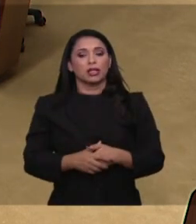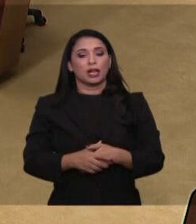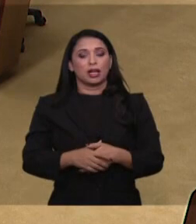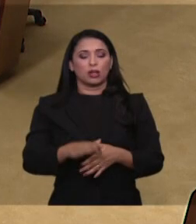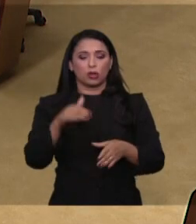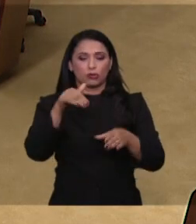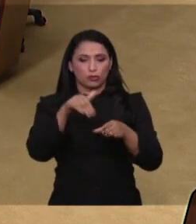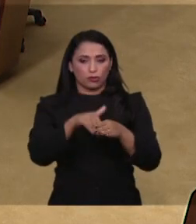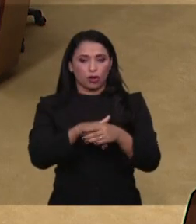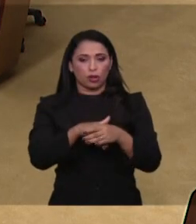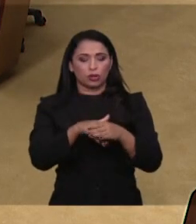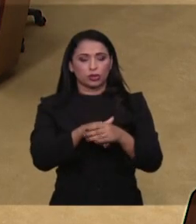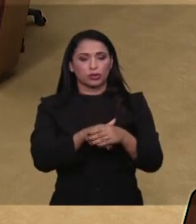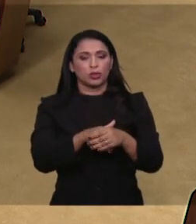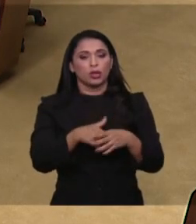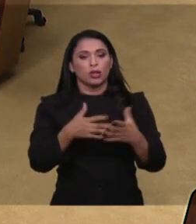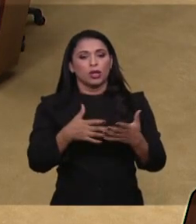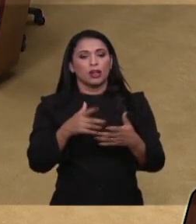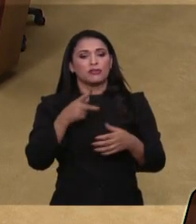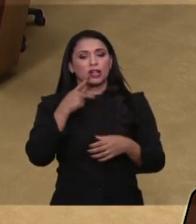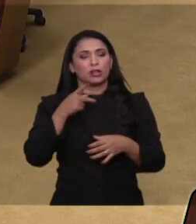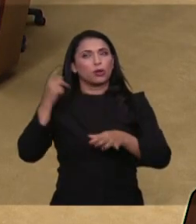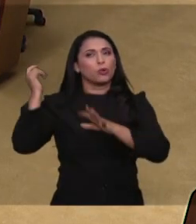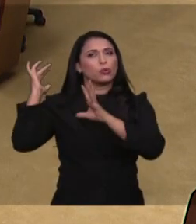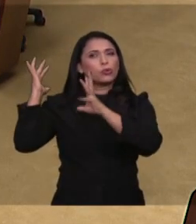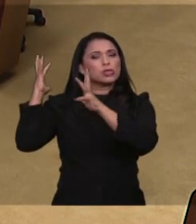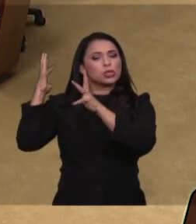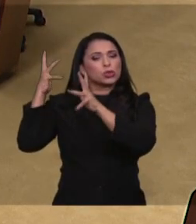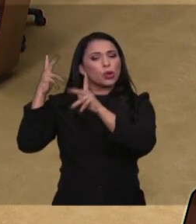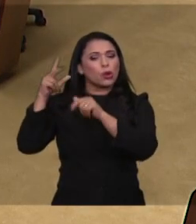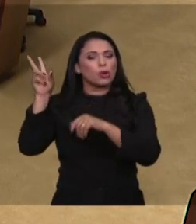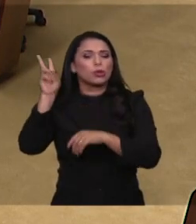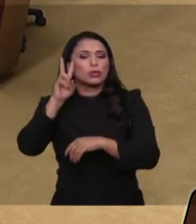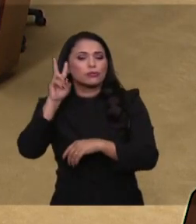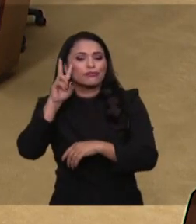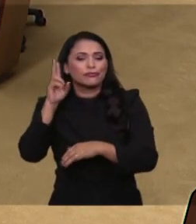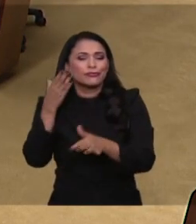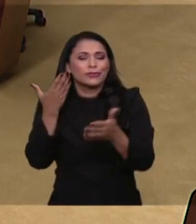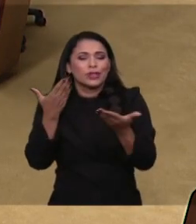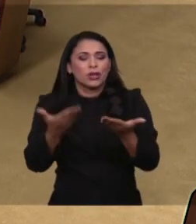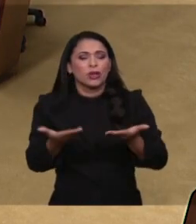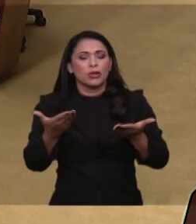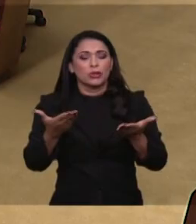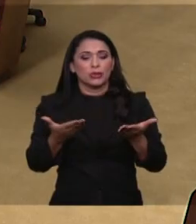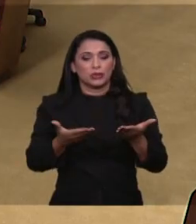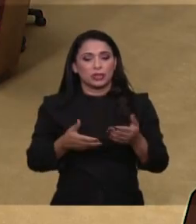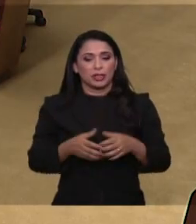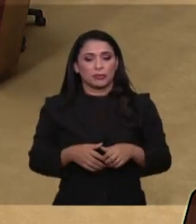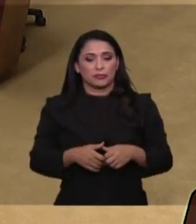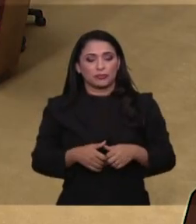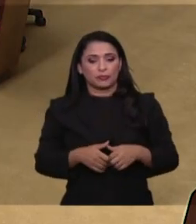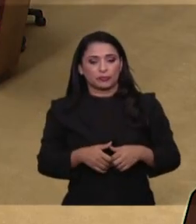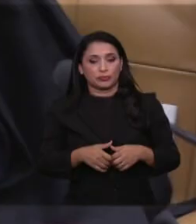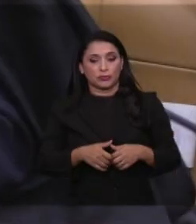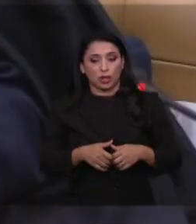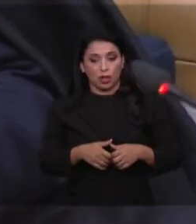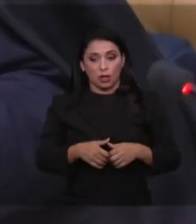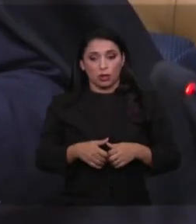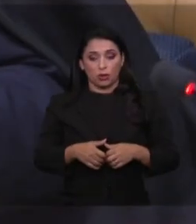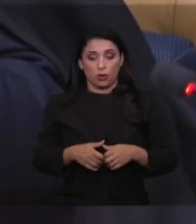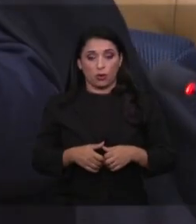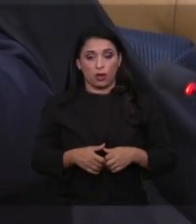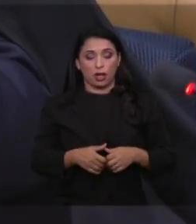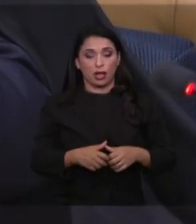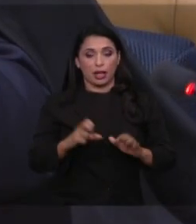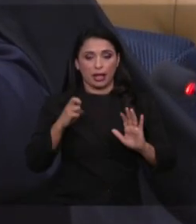de Vossa Excelência, todo esse histórico que levou, pela primeira vez, com a emenda constitucional